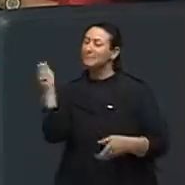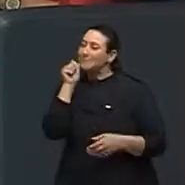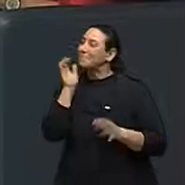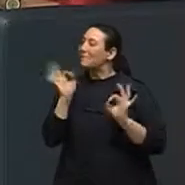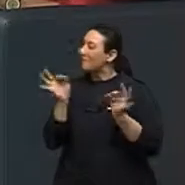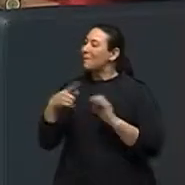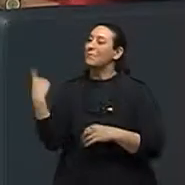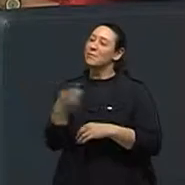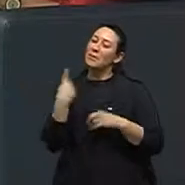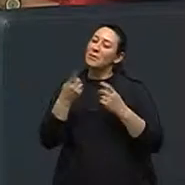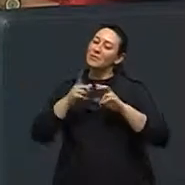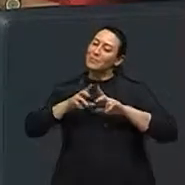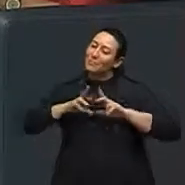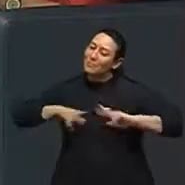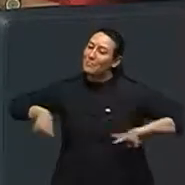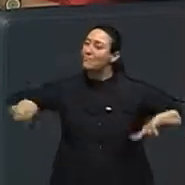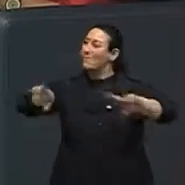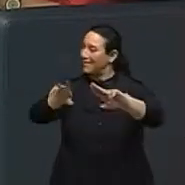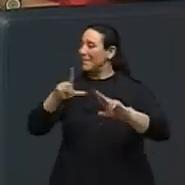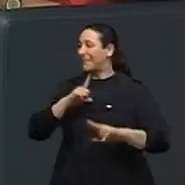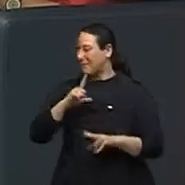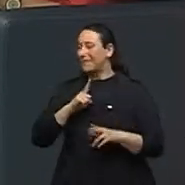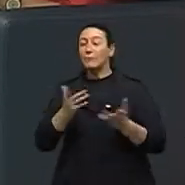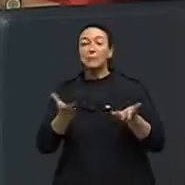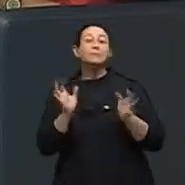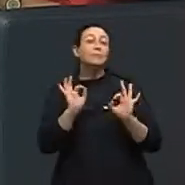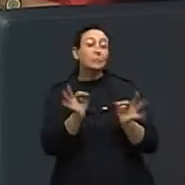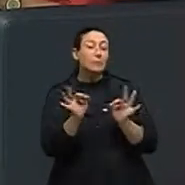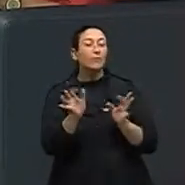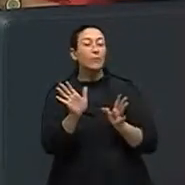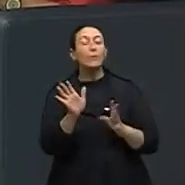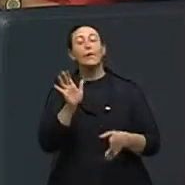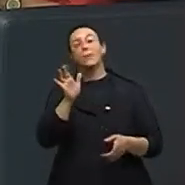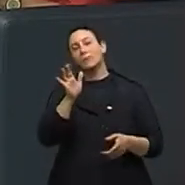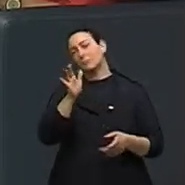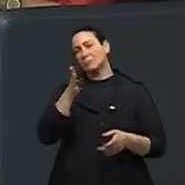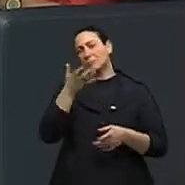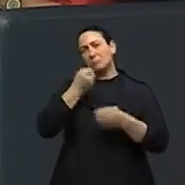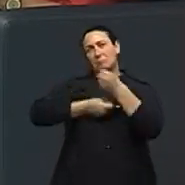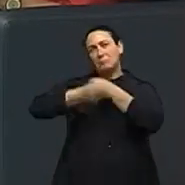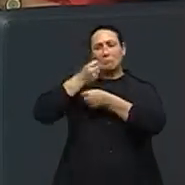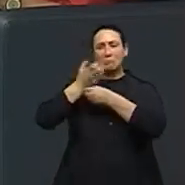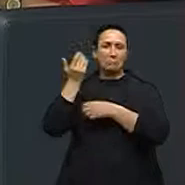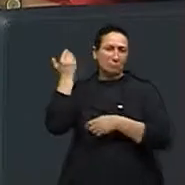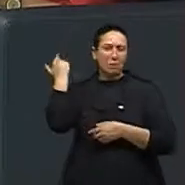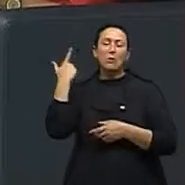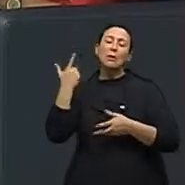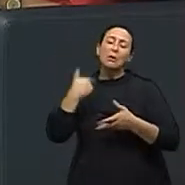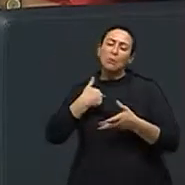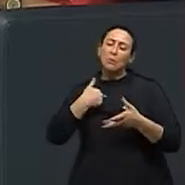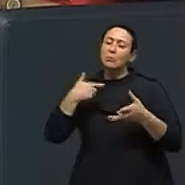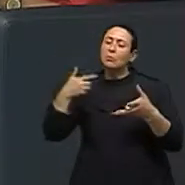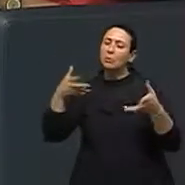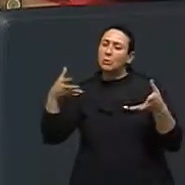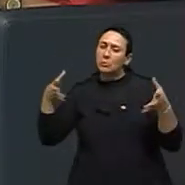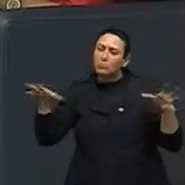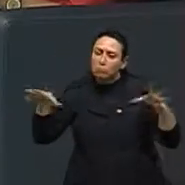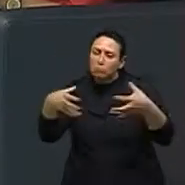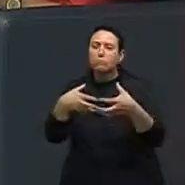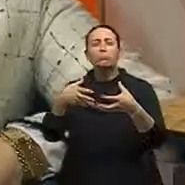diferentes então o que que se pensou Bom Há dois anos atrás convidei um grupo de colegas para que a gente fizesse uma